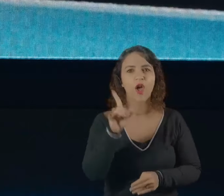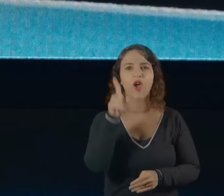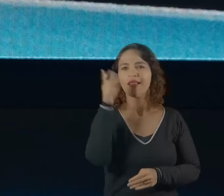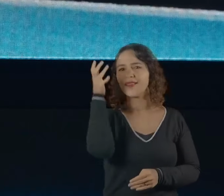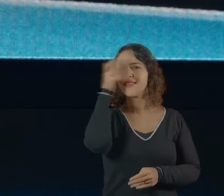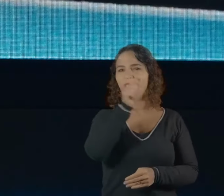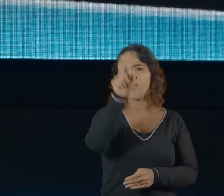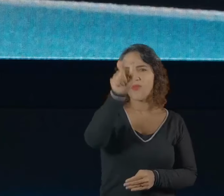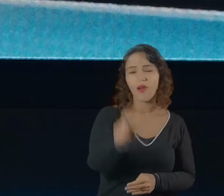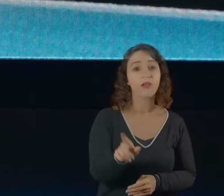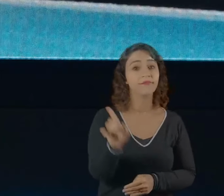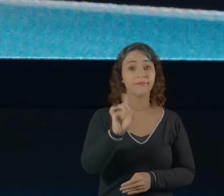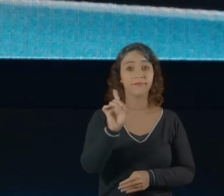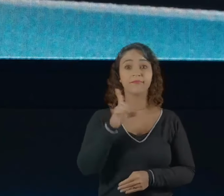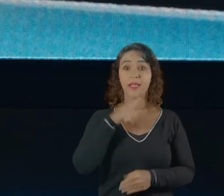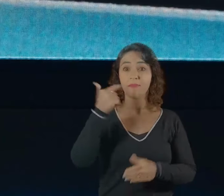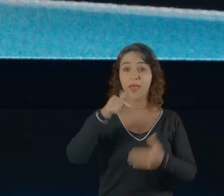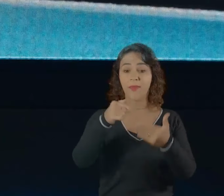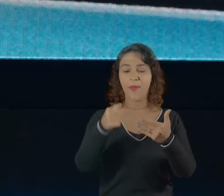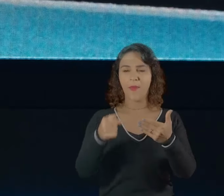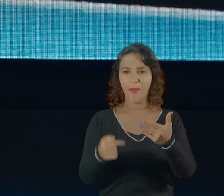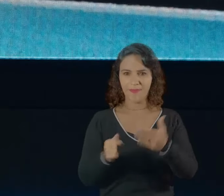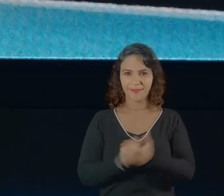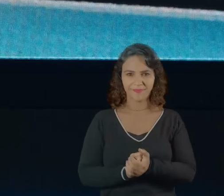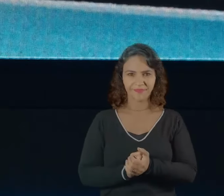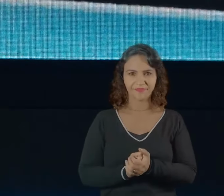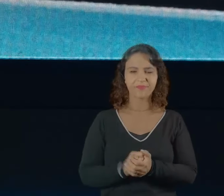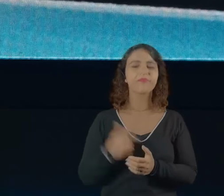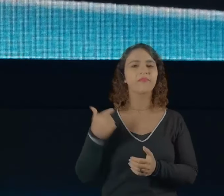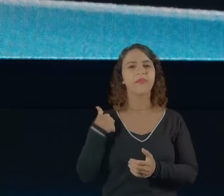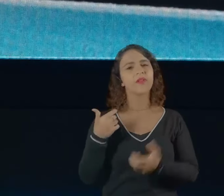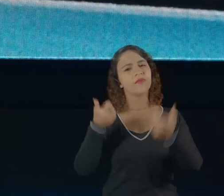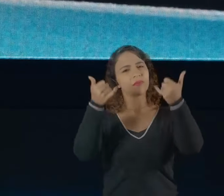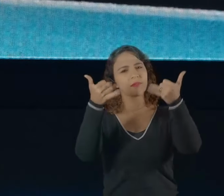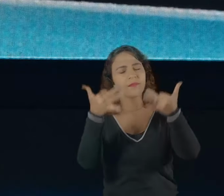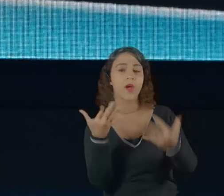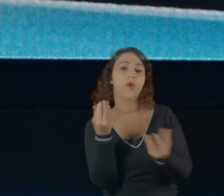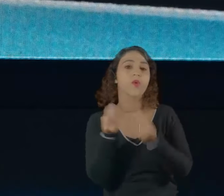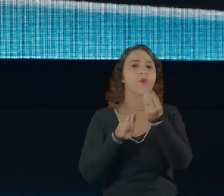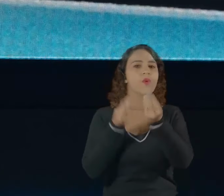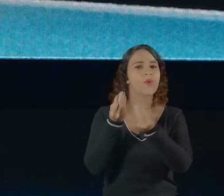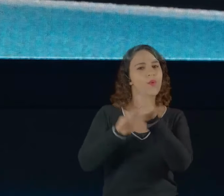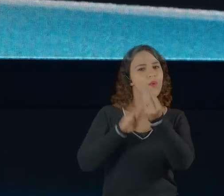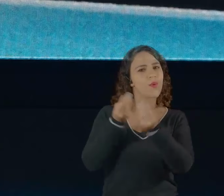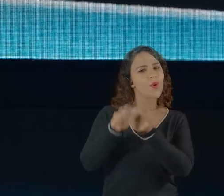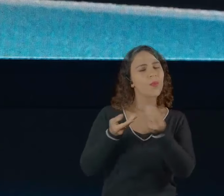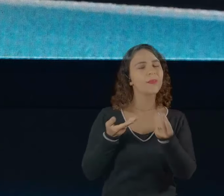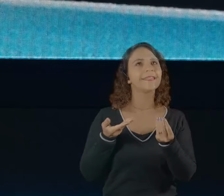salvação. Antes de eu falar propriamente como nós podemos